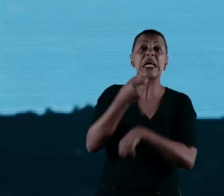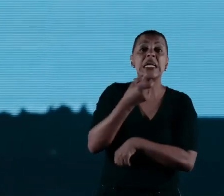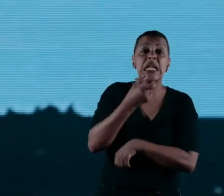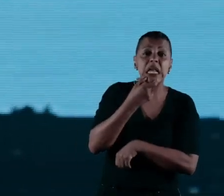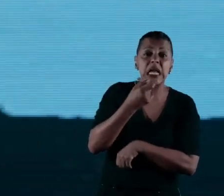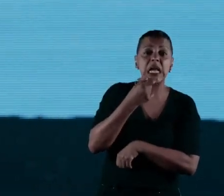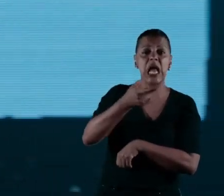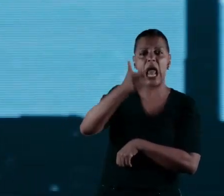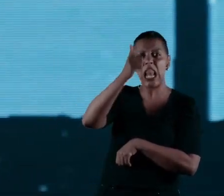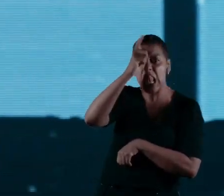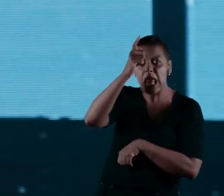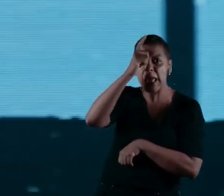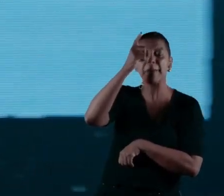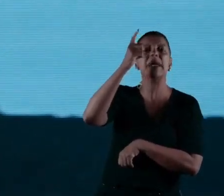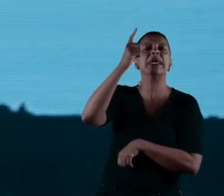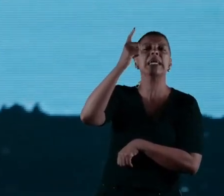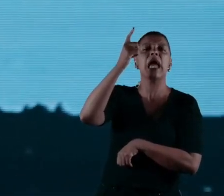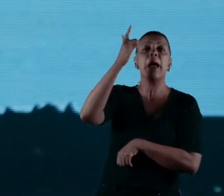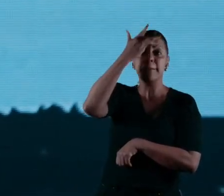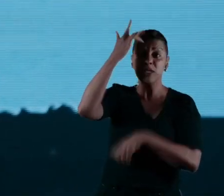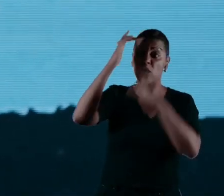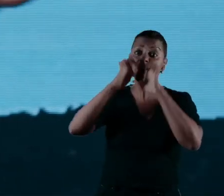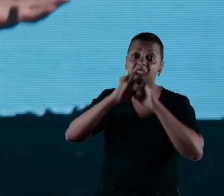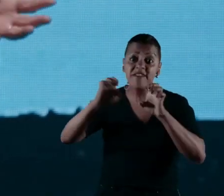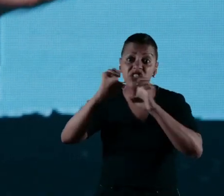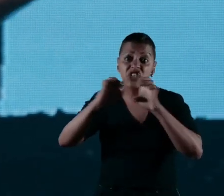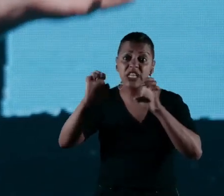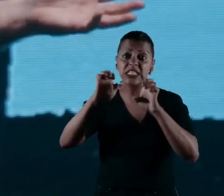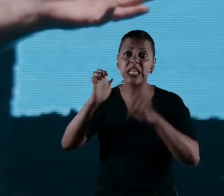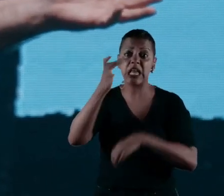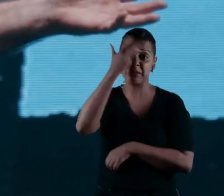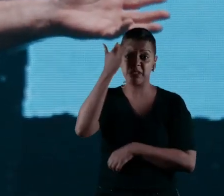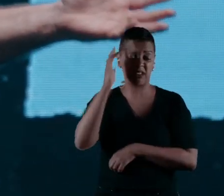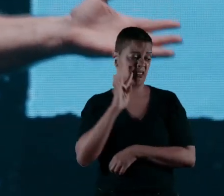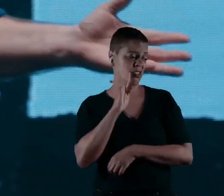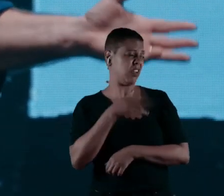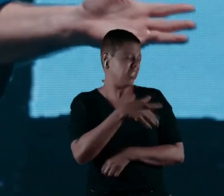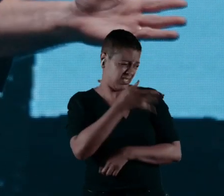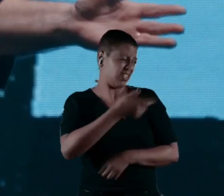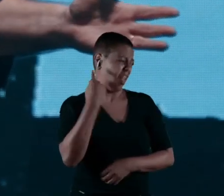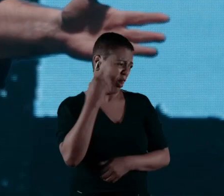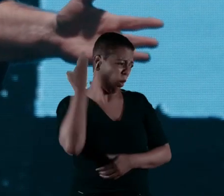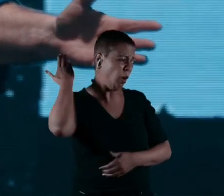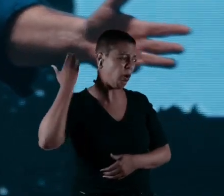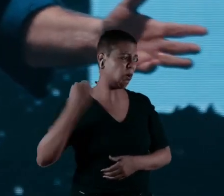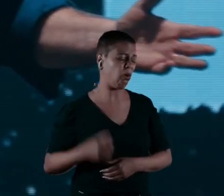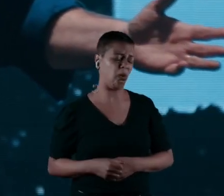Deus para uma pessoa, para um companheiro de trabalho, as pessoas olham e falam assim: você está louco?